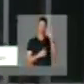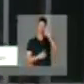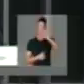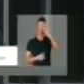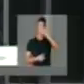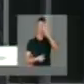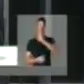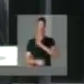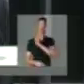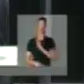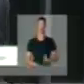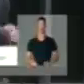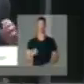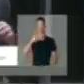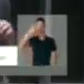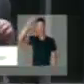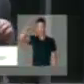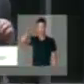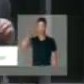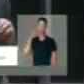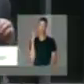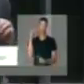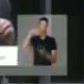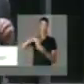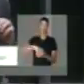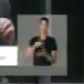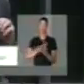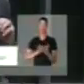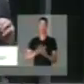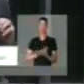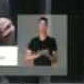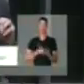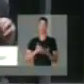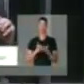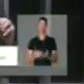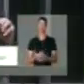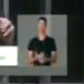Brasil. Presidente Temer, não coloque o voto de